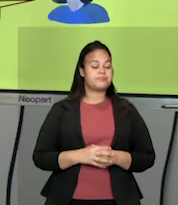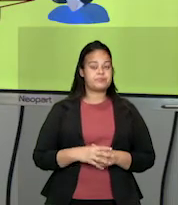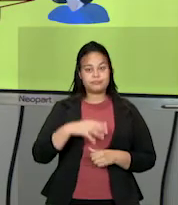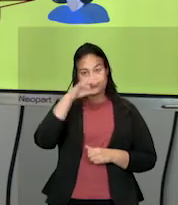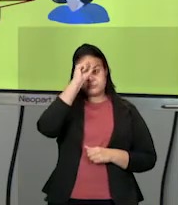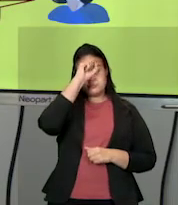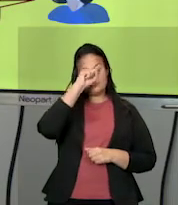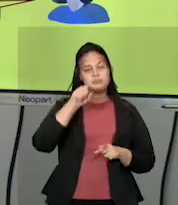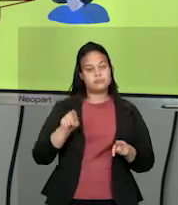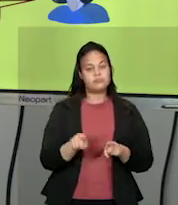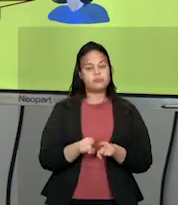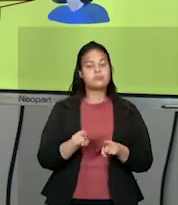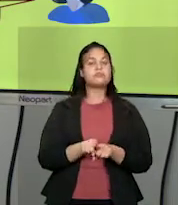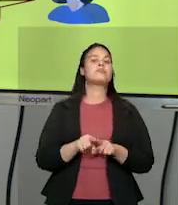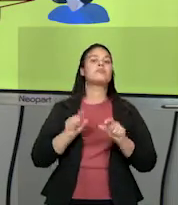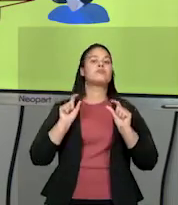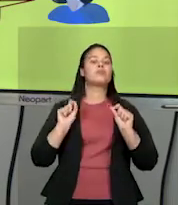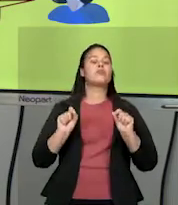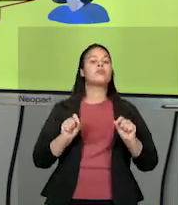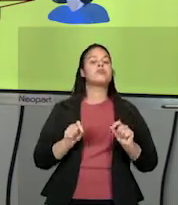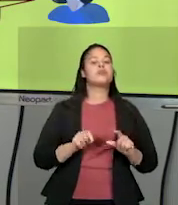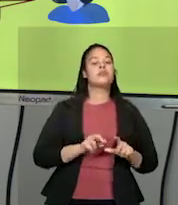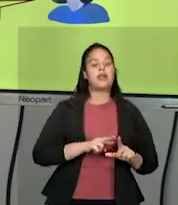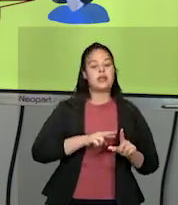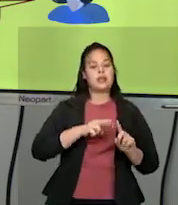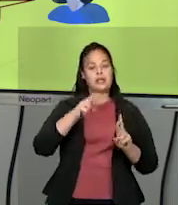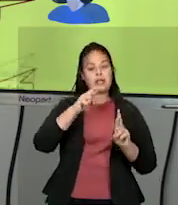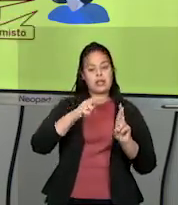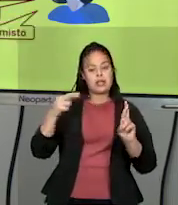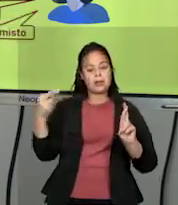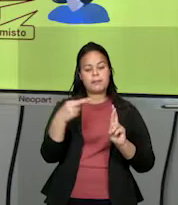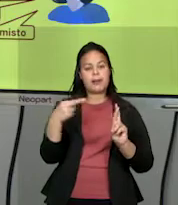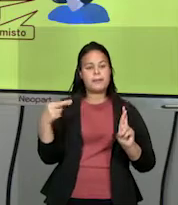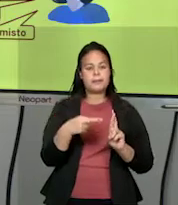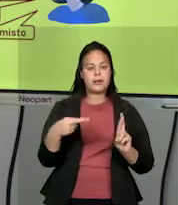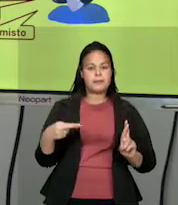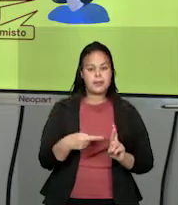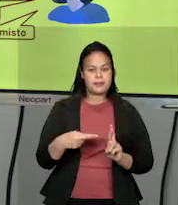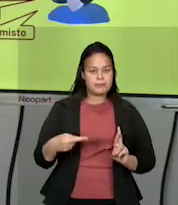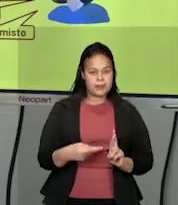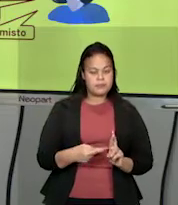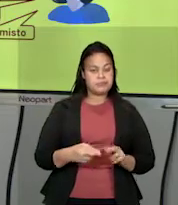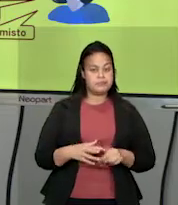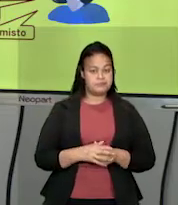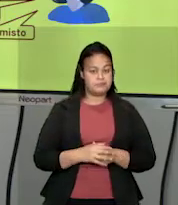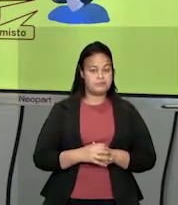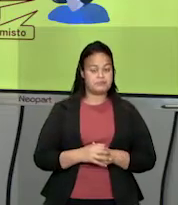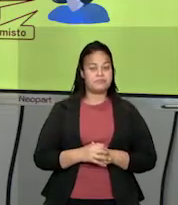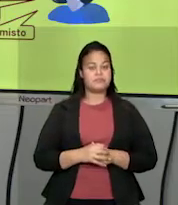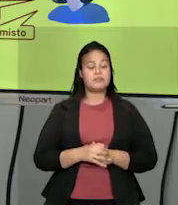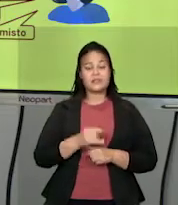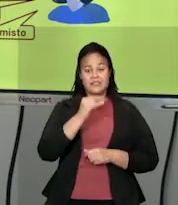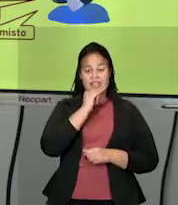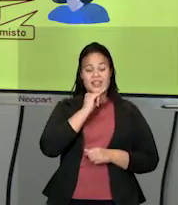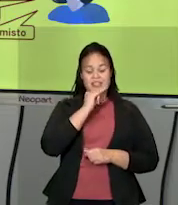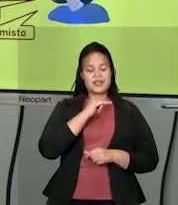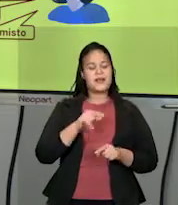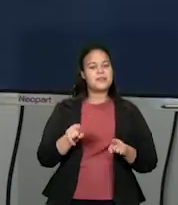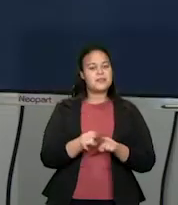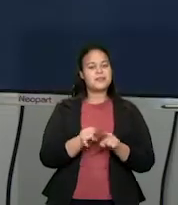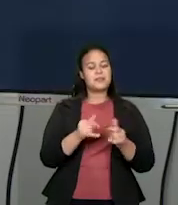aprendemos ainda o que é resistência equivalente. E fizemos até um exemplo do